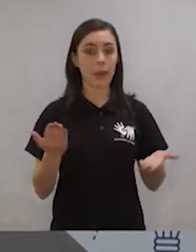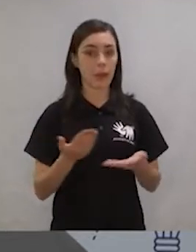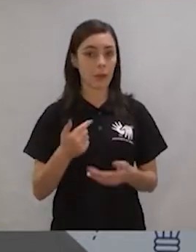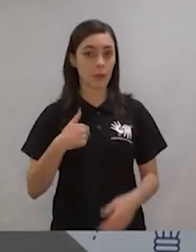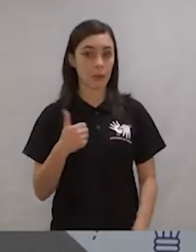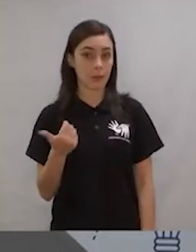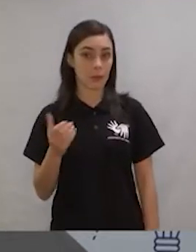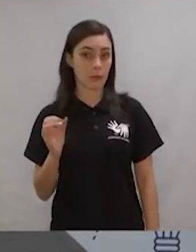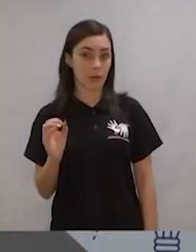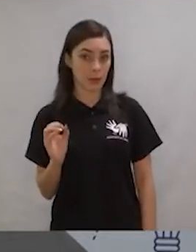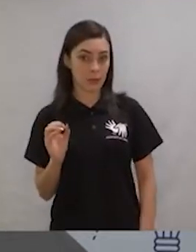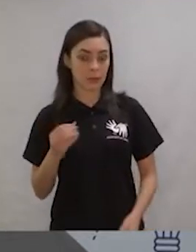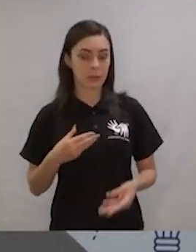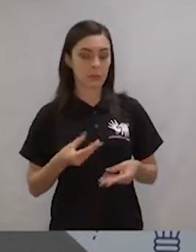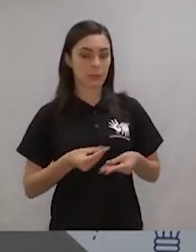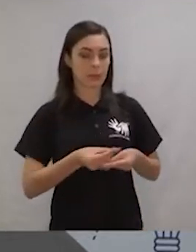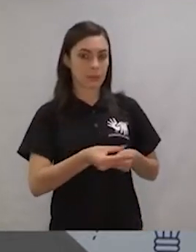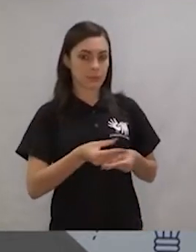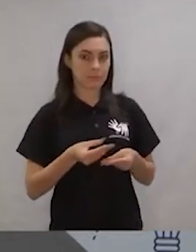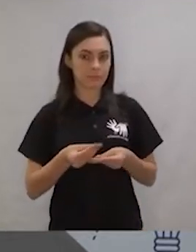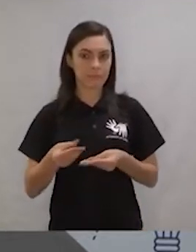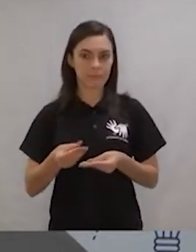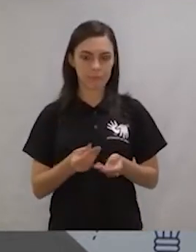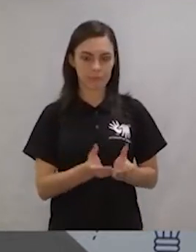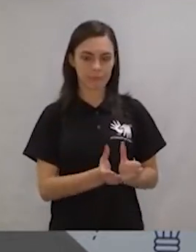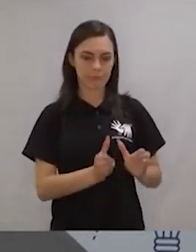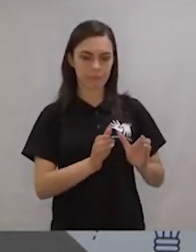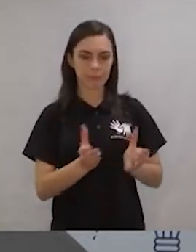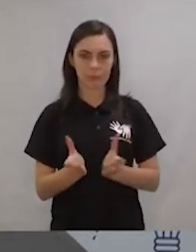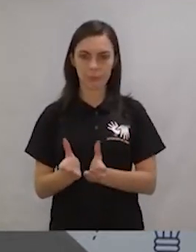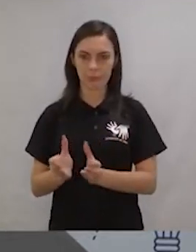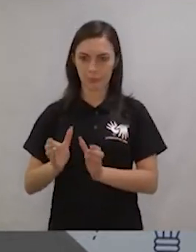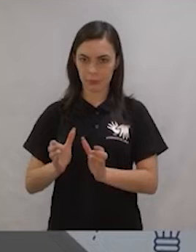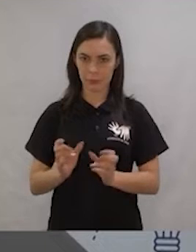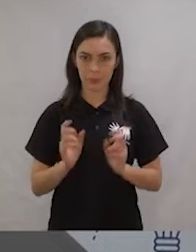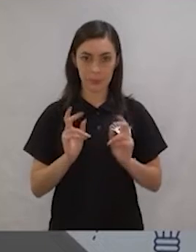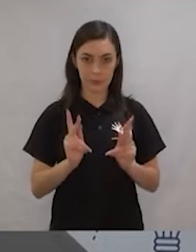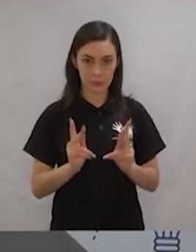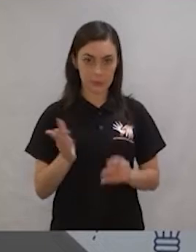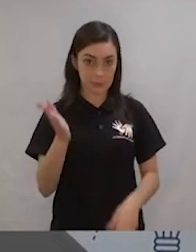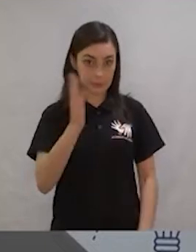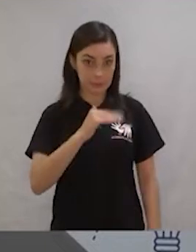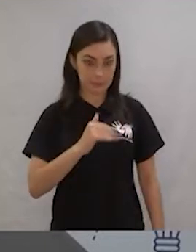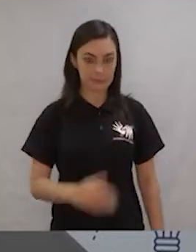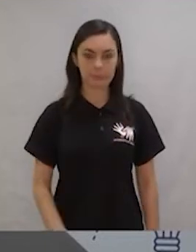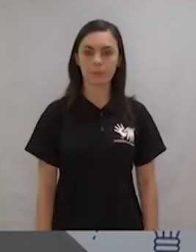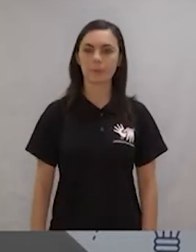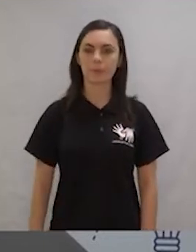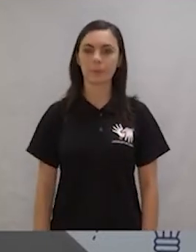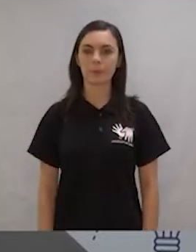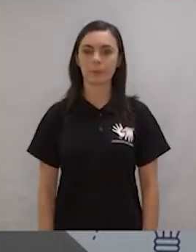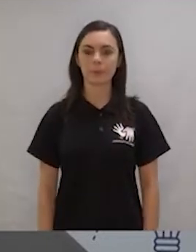Eu vou repartir, então, 10 grampos em dois potinhos. Vamos lá?